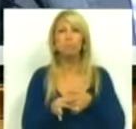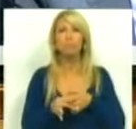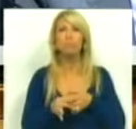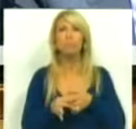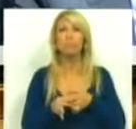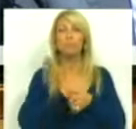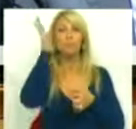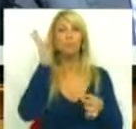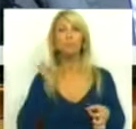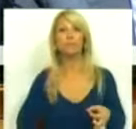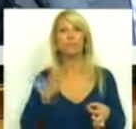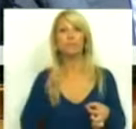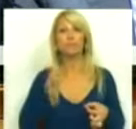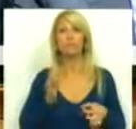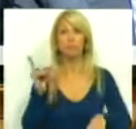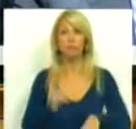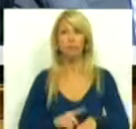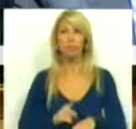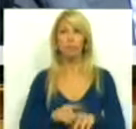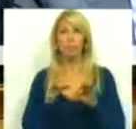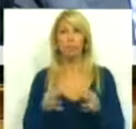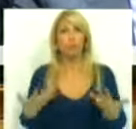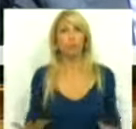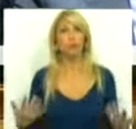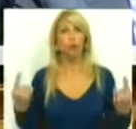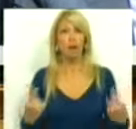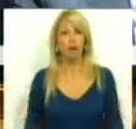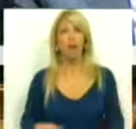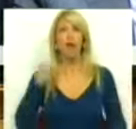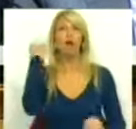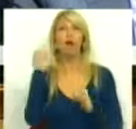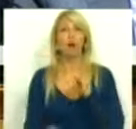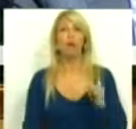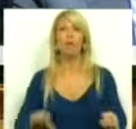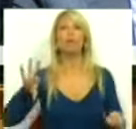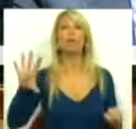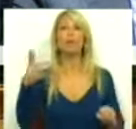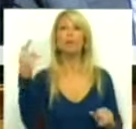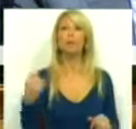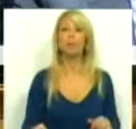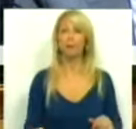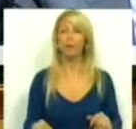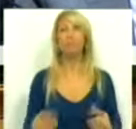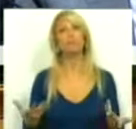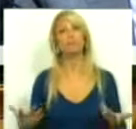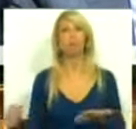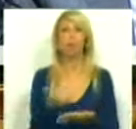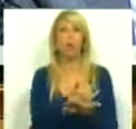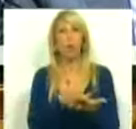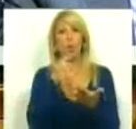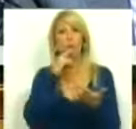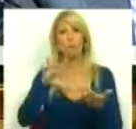as Forças Armadas ao tempo em que vivemos, aos riscos que o país enfrenta e aos recursos que o